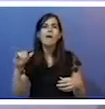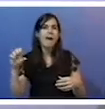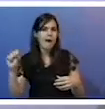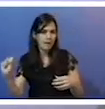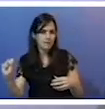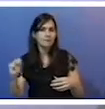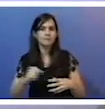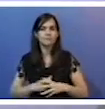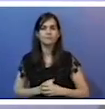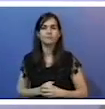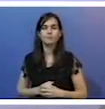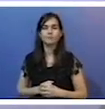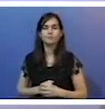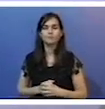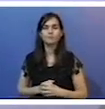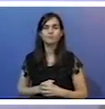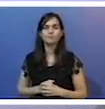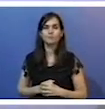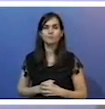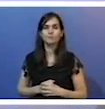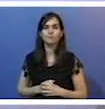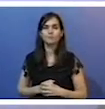que vai resolver equação